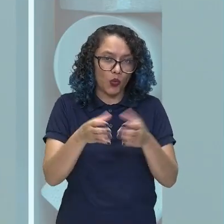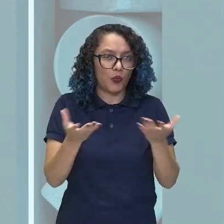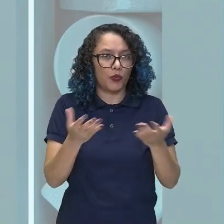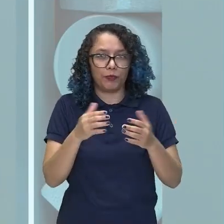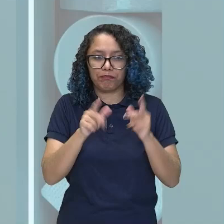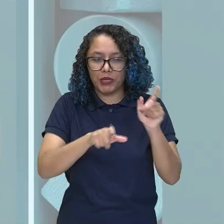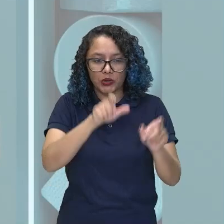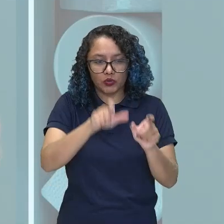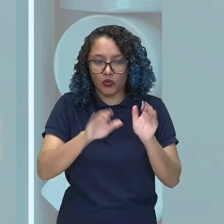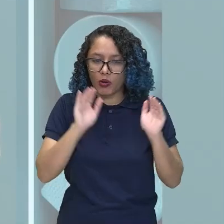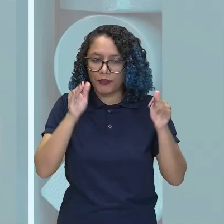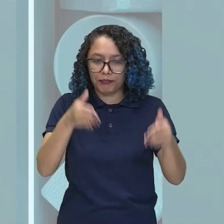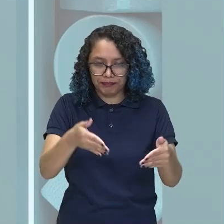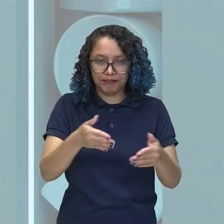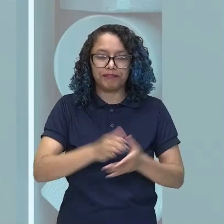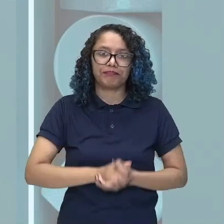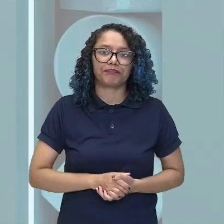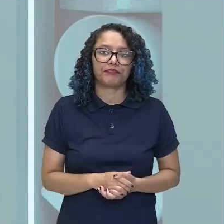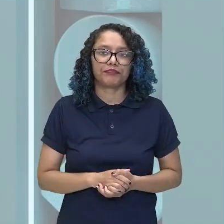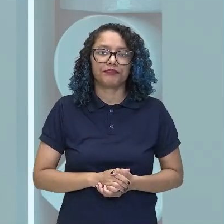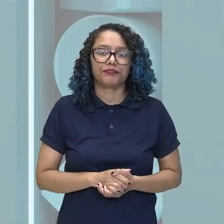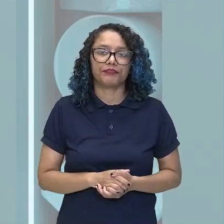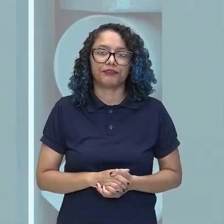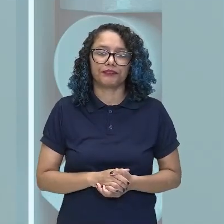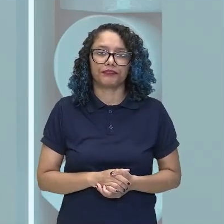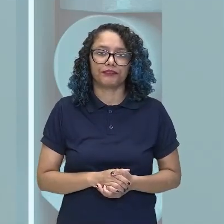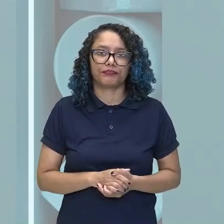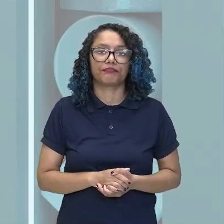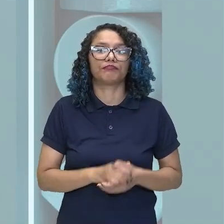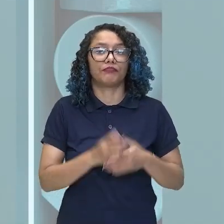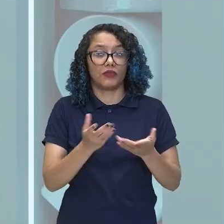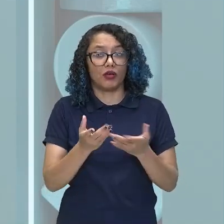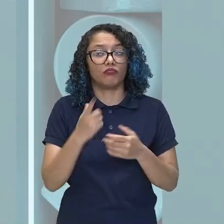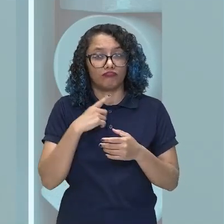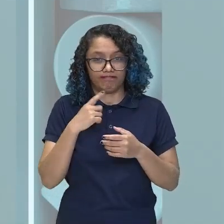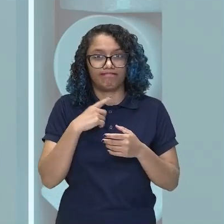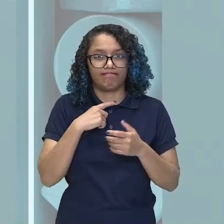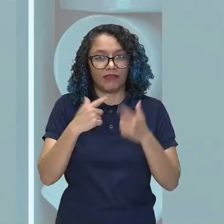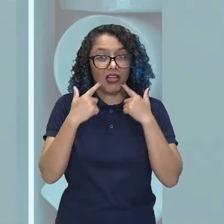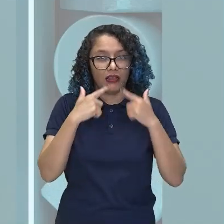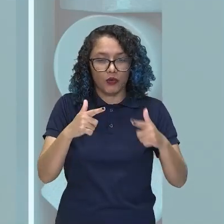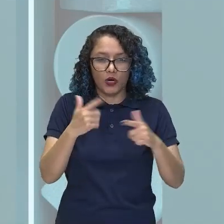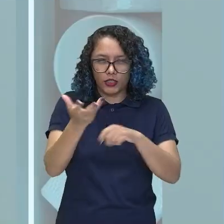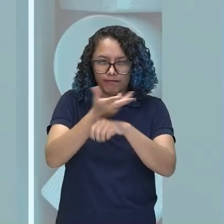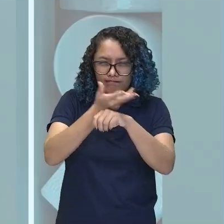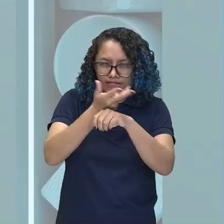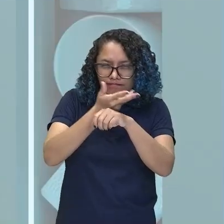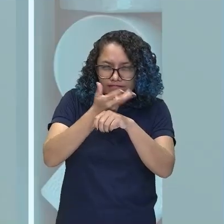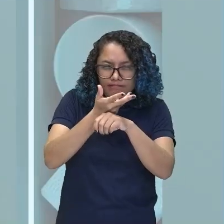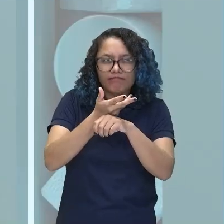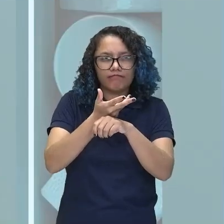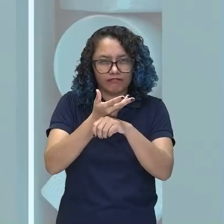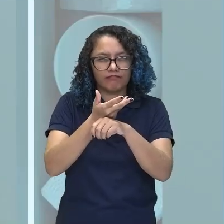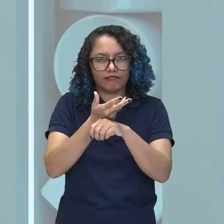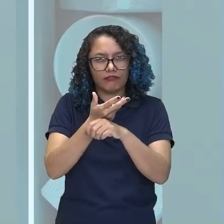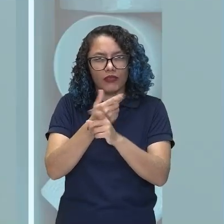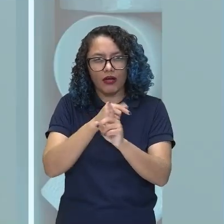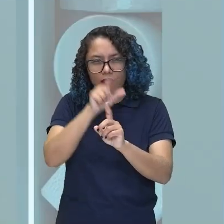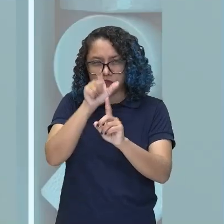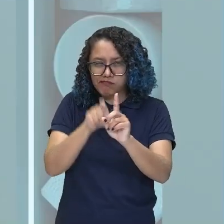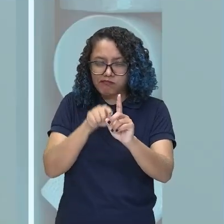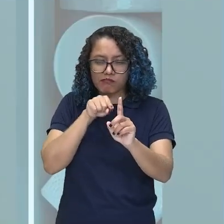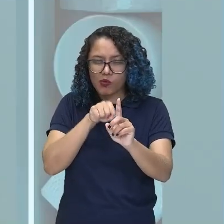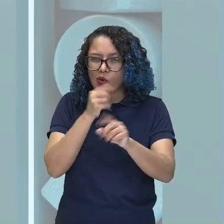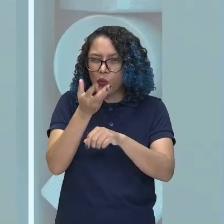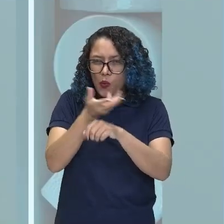Então, observe aí que ele vai ter essa linguagem persuasiva, né, para te convencer de alguma